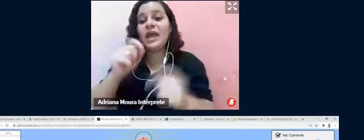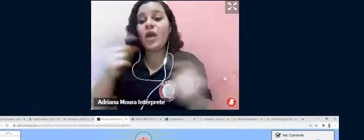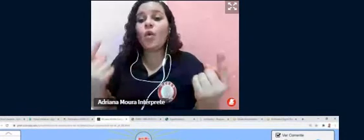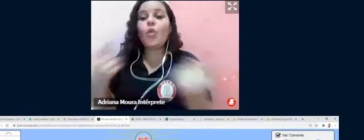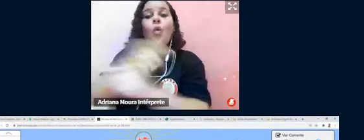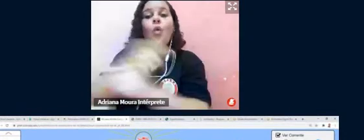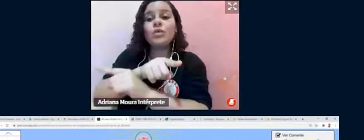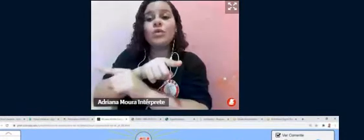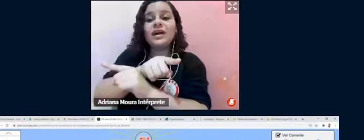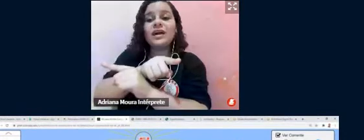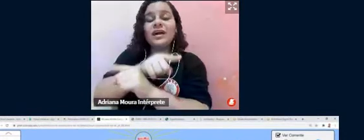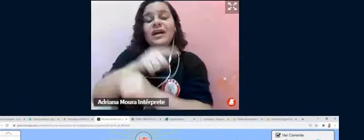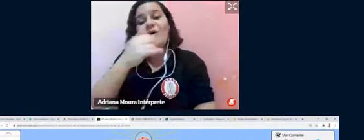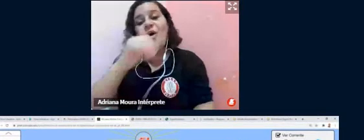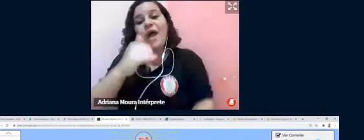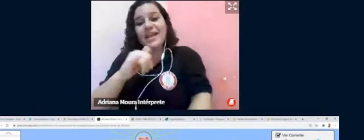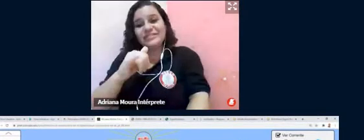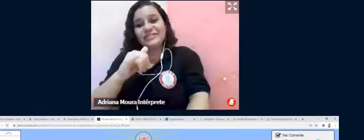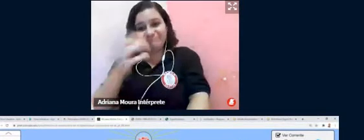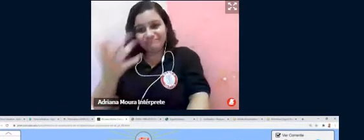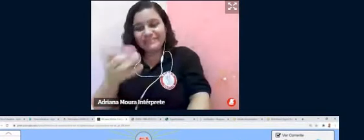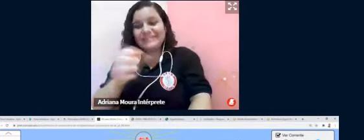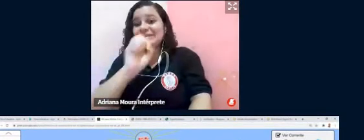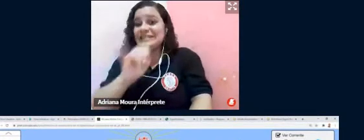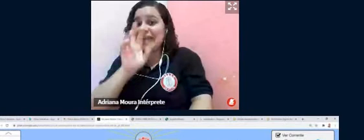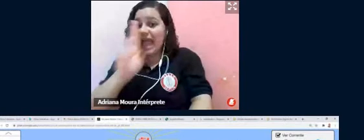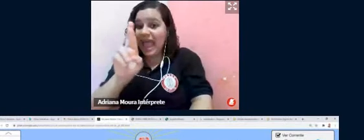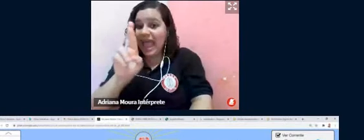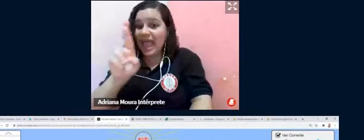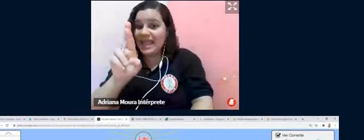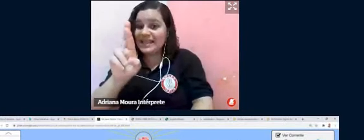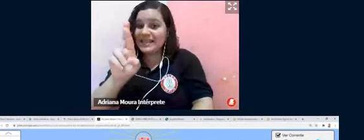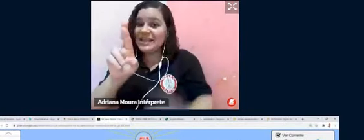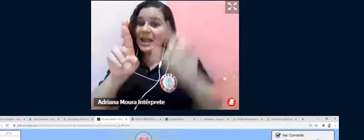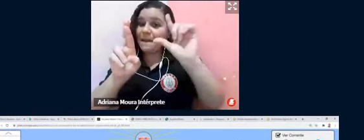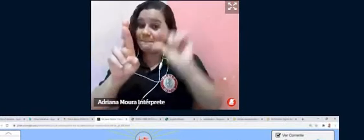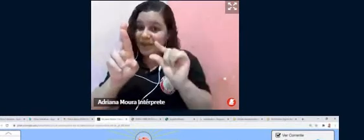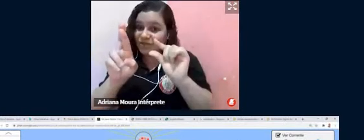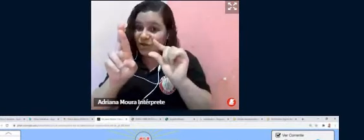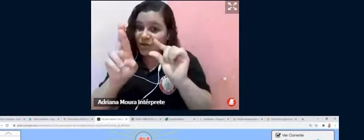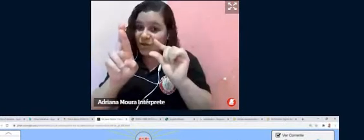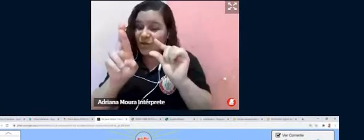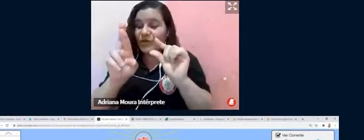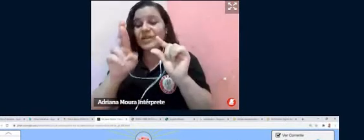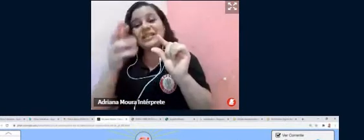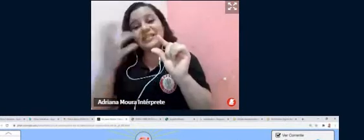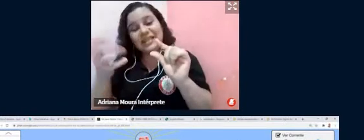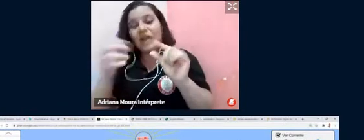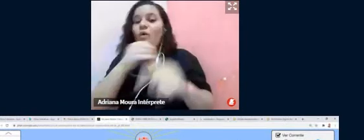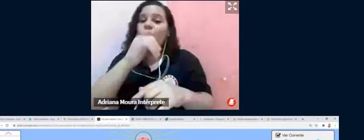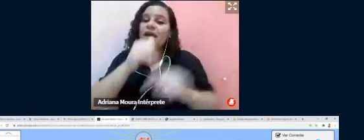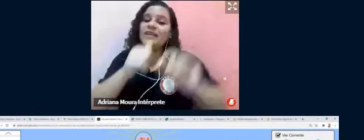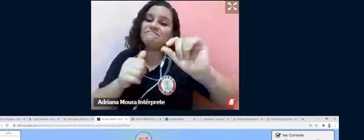oposição à passagem da corrente, quanto menor for esta resistência, menor será a oposição, portanto, mais corrente passa por aquele